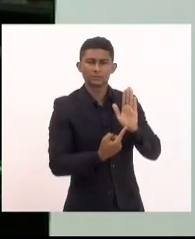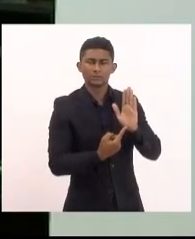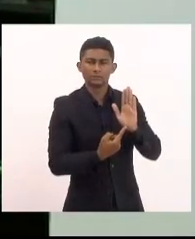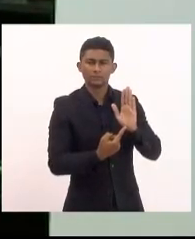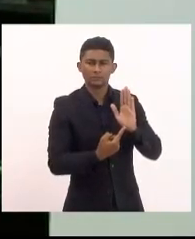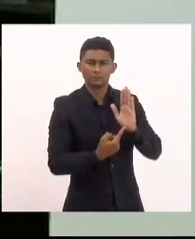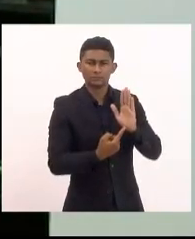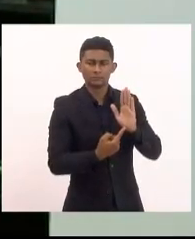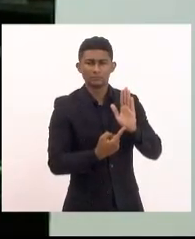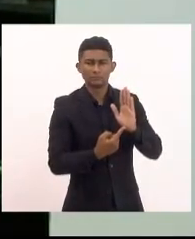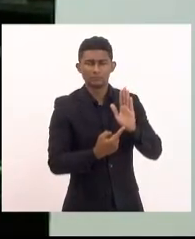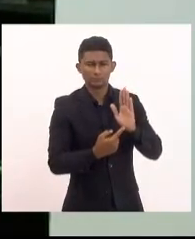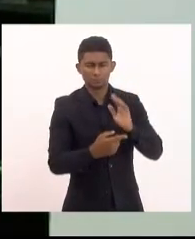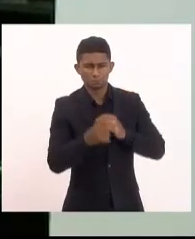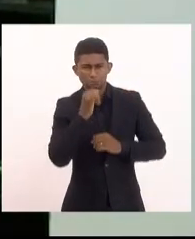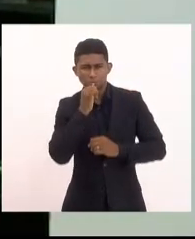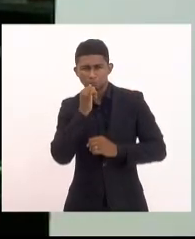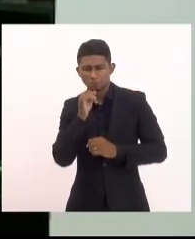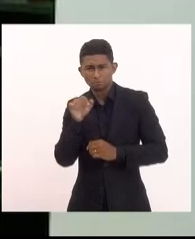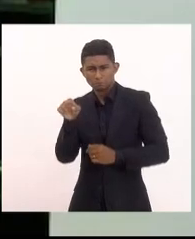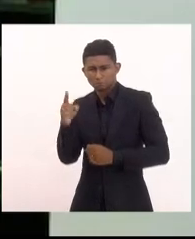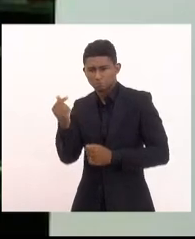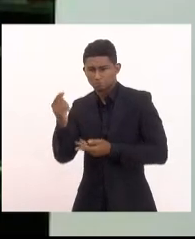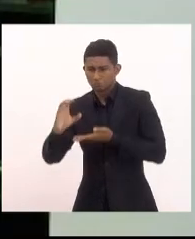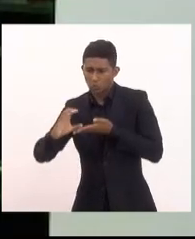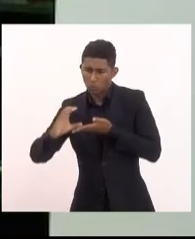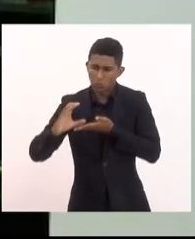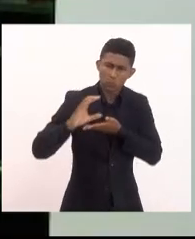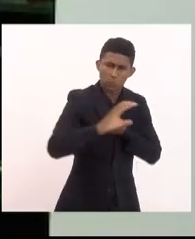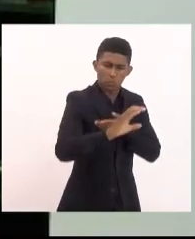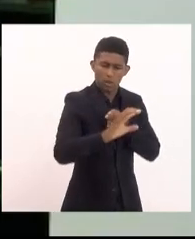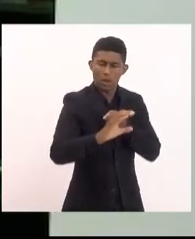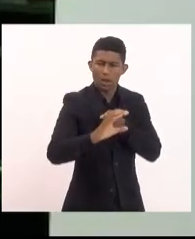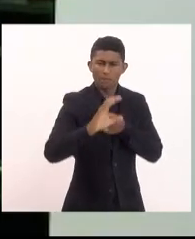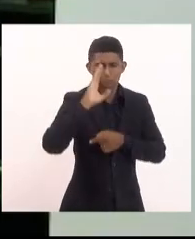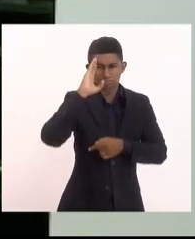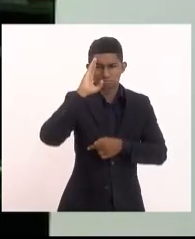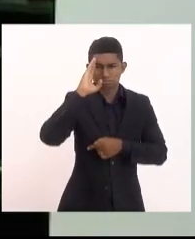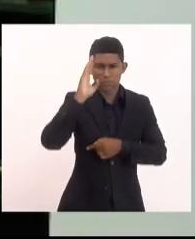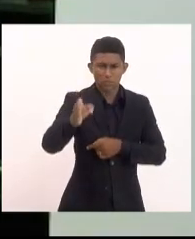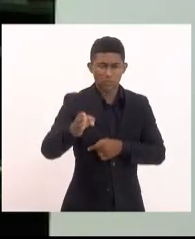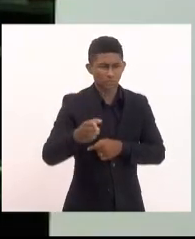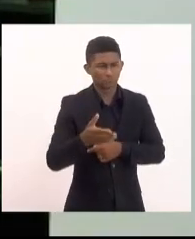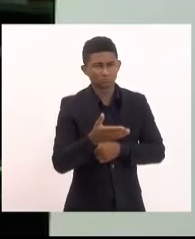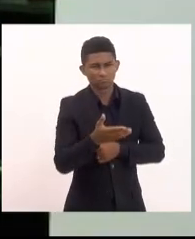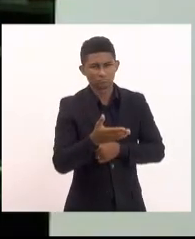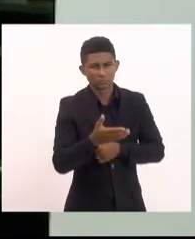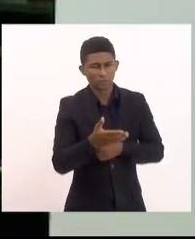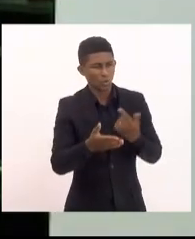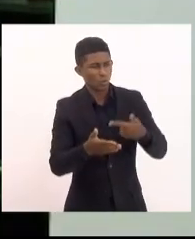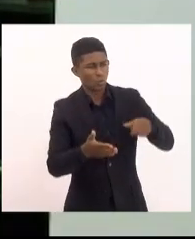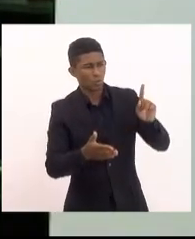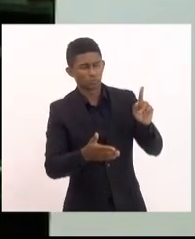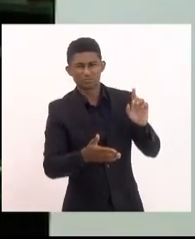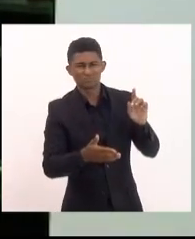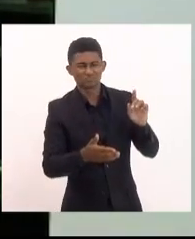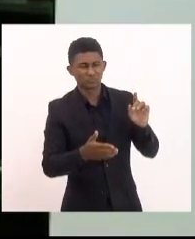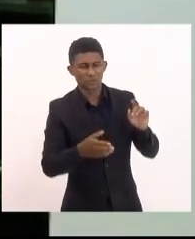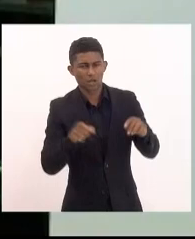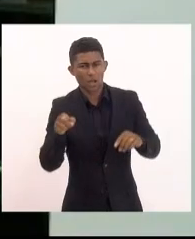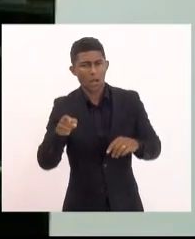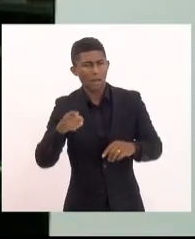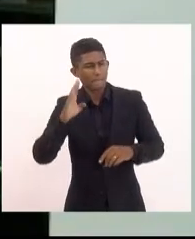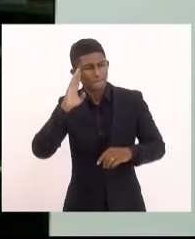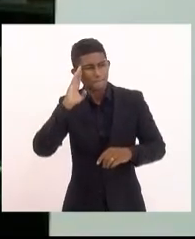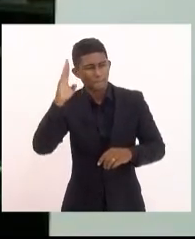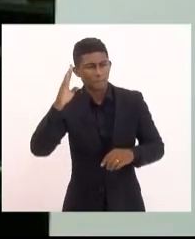um tipo de incentivo tenha prioridade em relação a outro. Existe